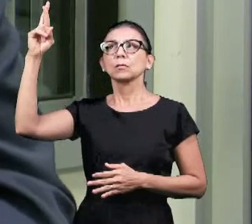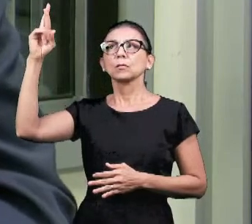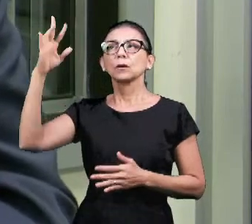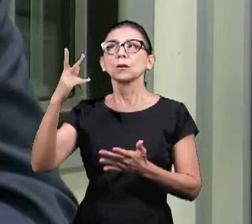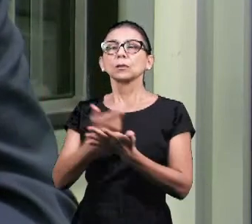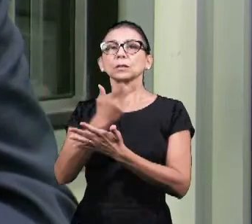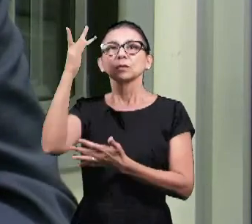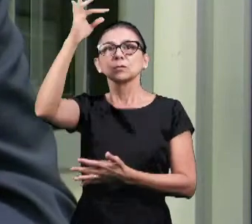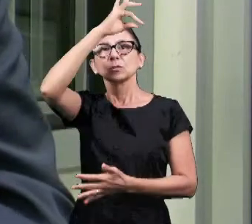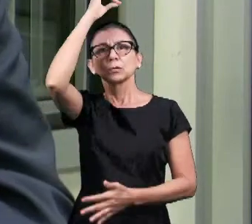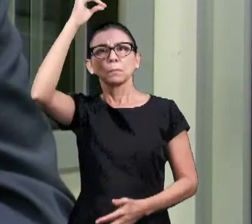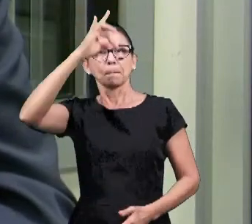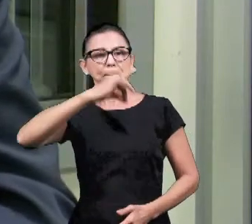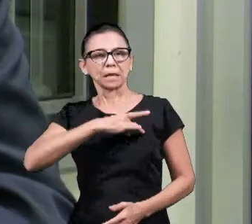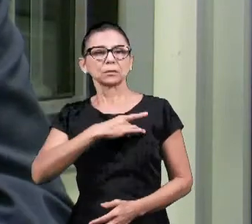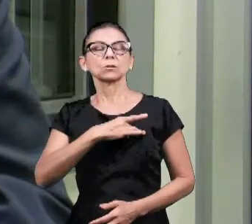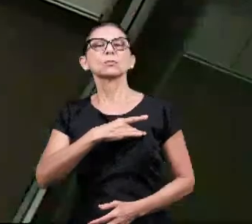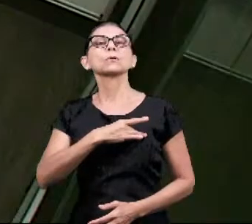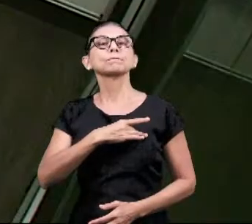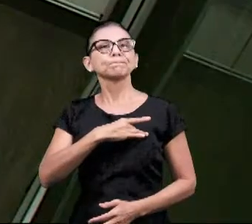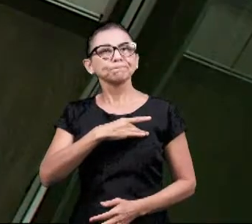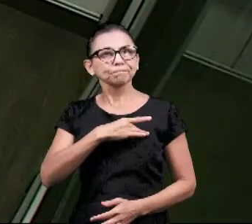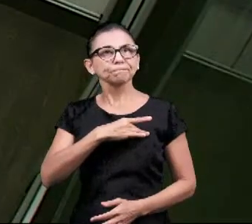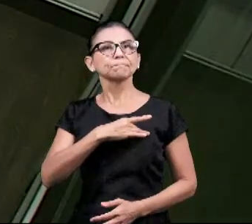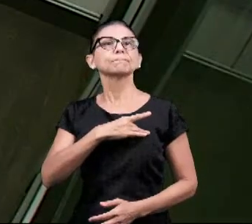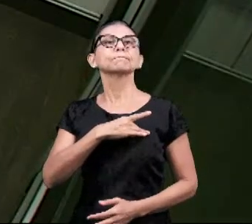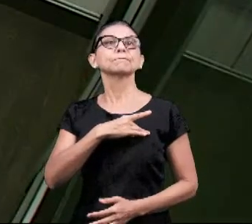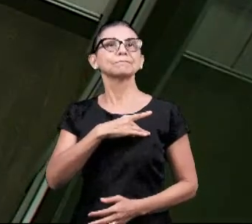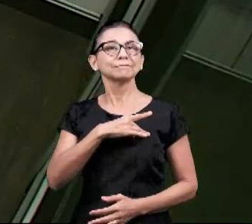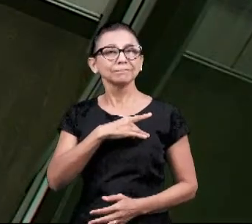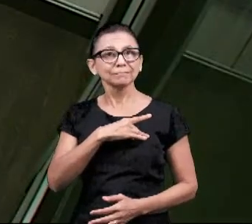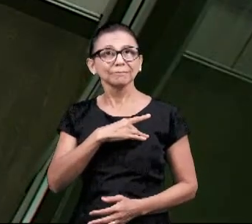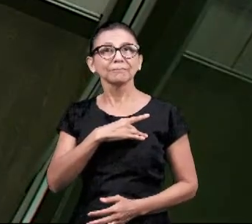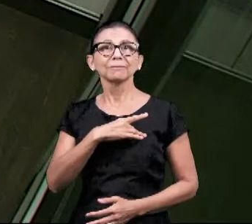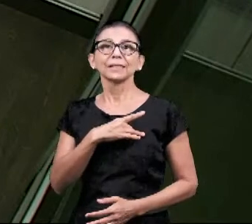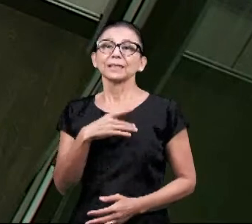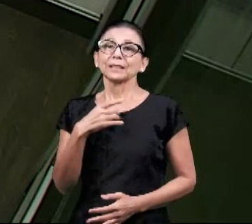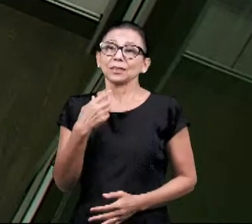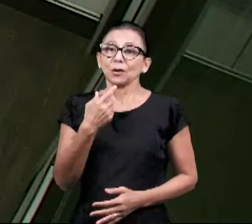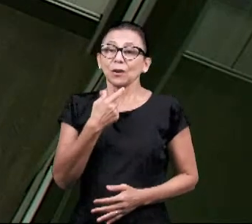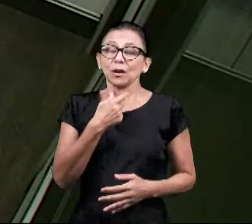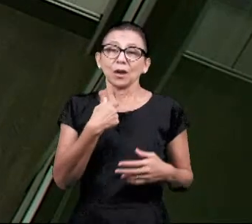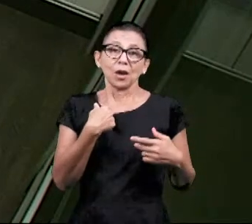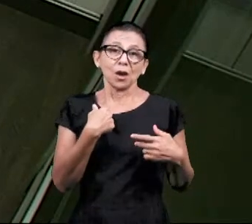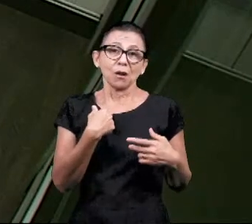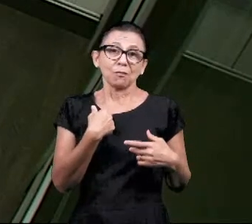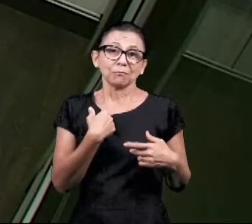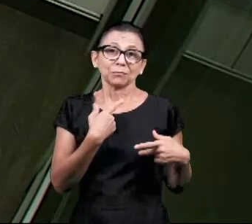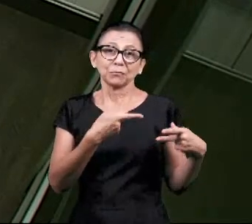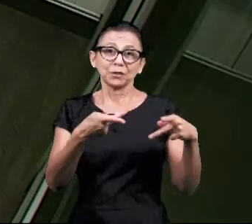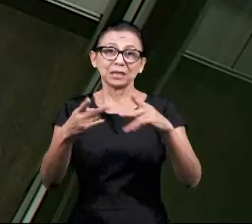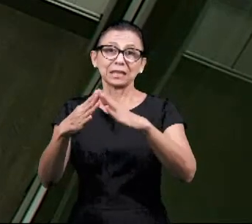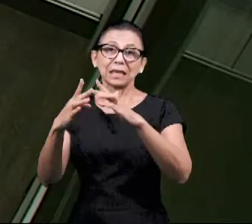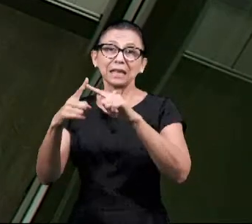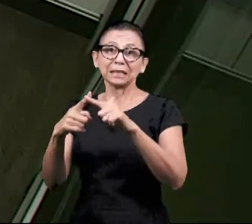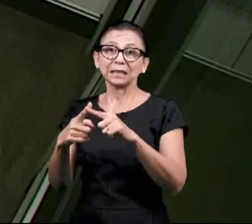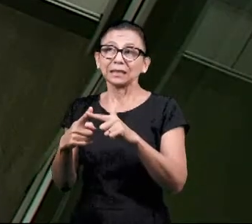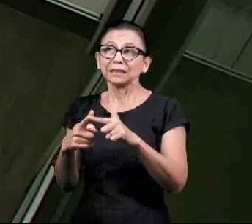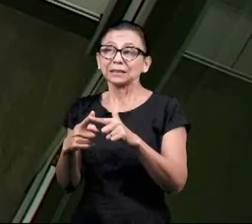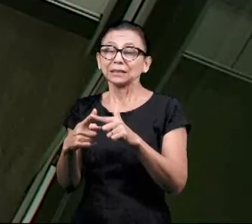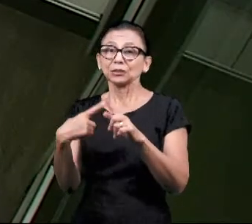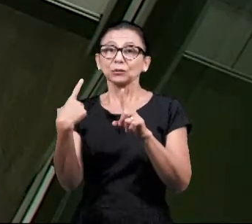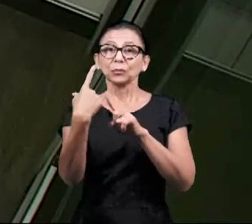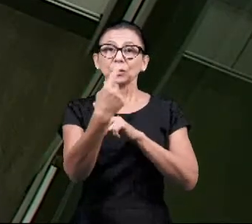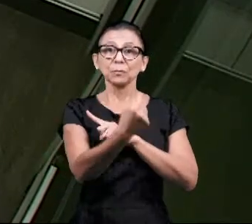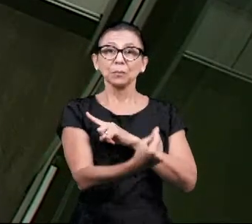naquele momento. No mesmo dia? No mesmo dia. Então saí da igreja convertido ao Senhor. Né? Convertido, dia, batizado